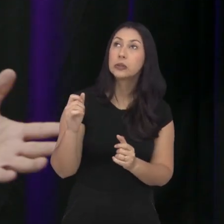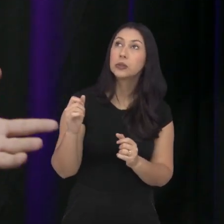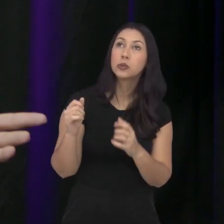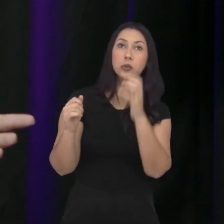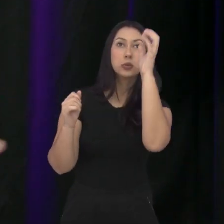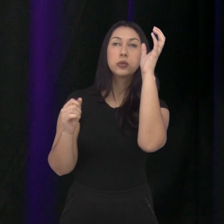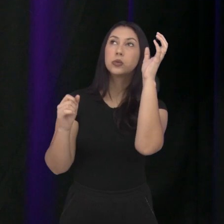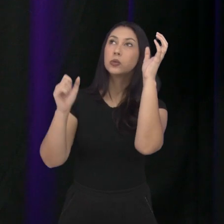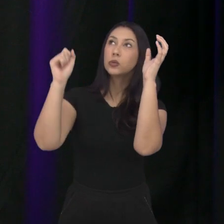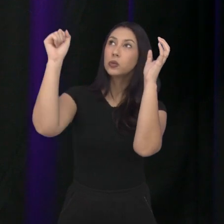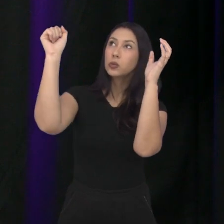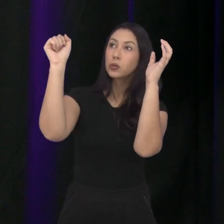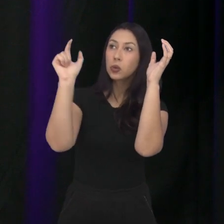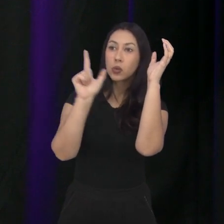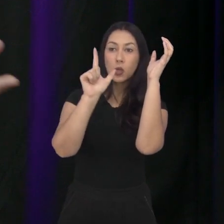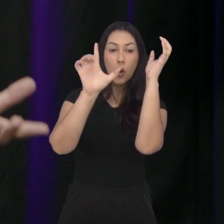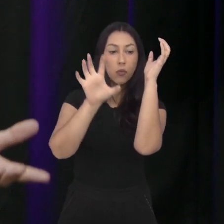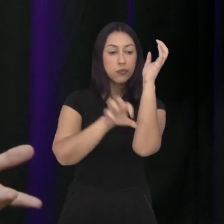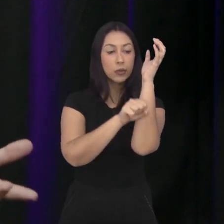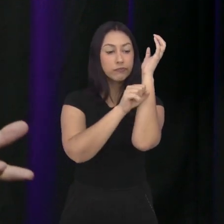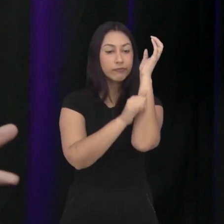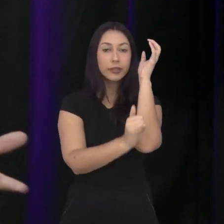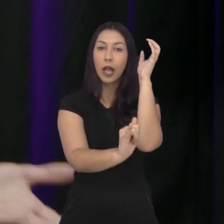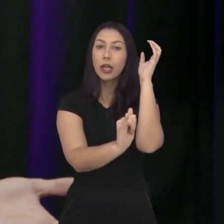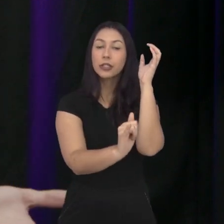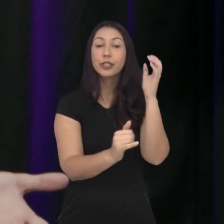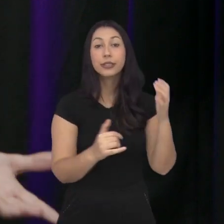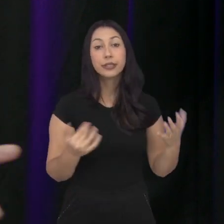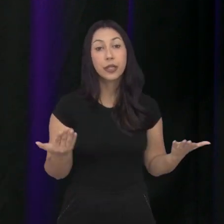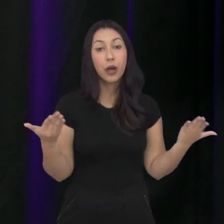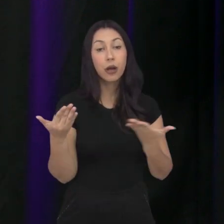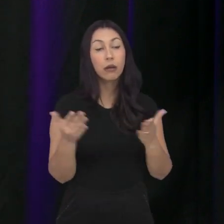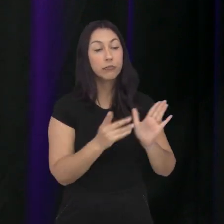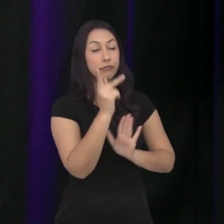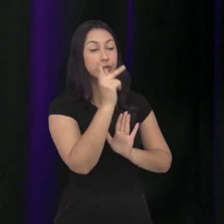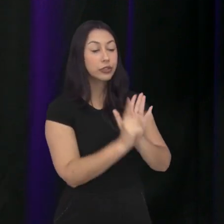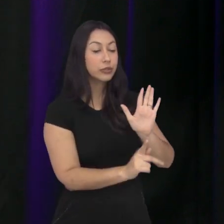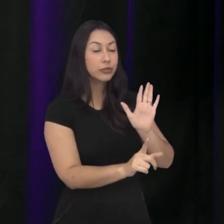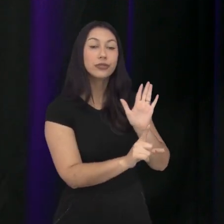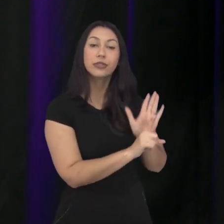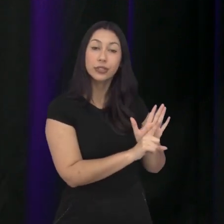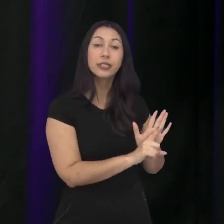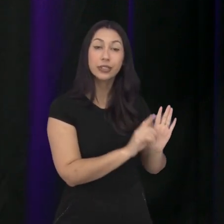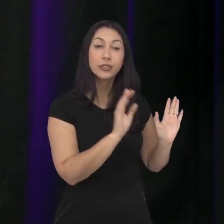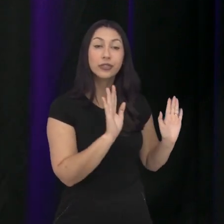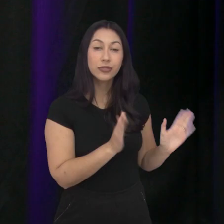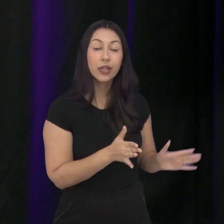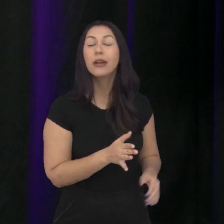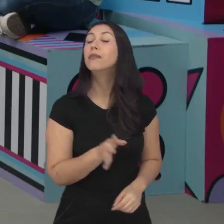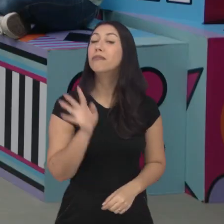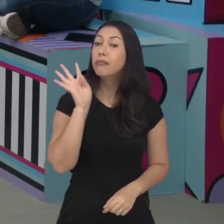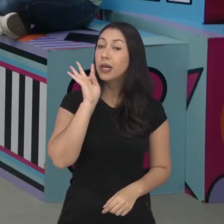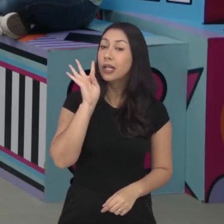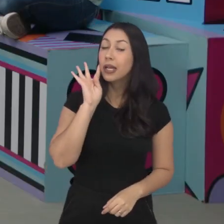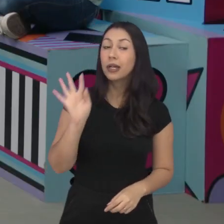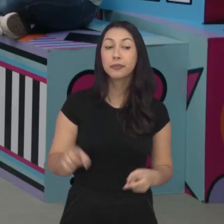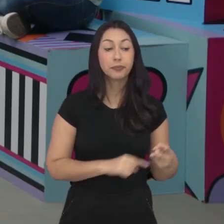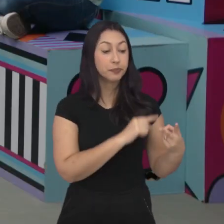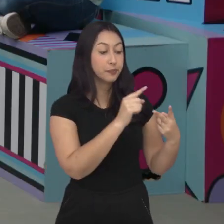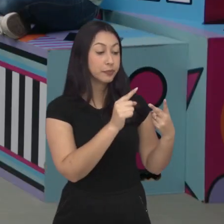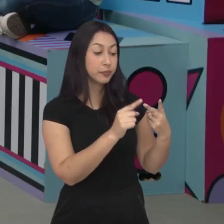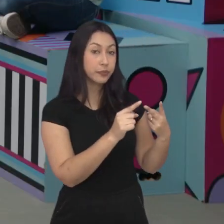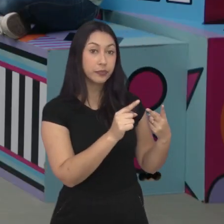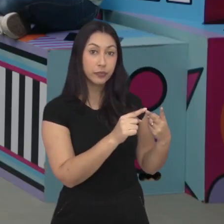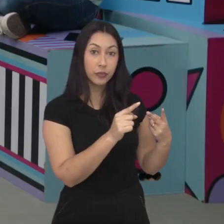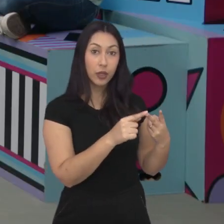consegue oferecer serviço para a população de uma maneira bem sustentável. Muito legal, e agora é um projeto de lei em São José. Muito legal mesmo. Sem dúvida. Sim. E a